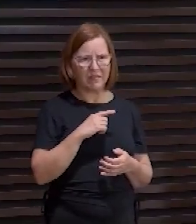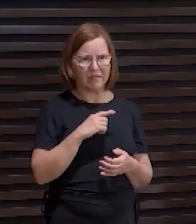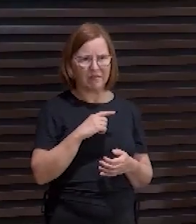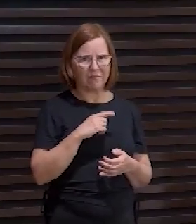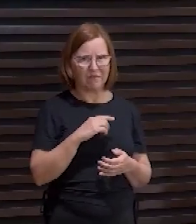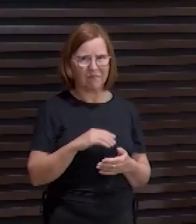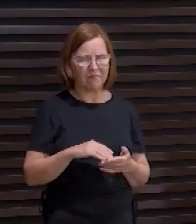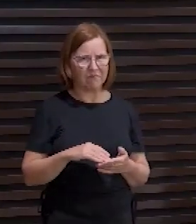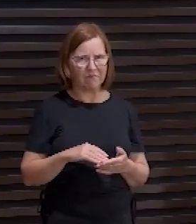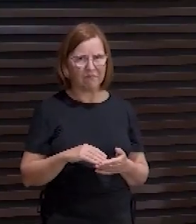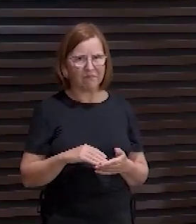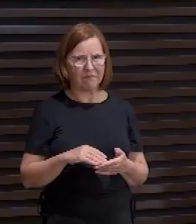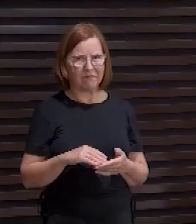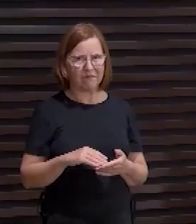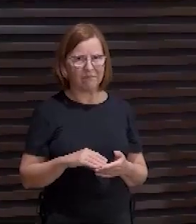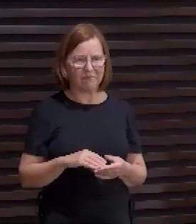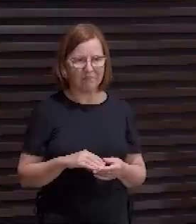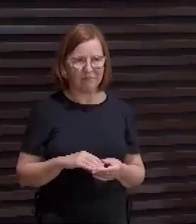João.